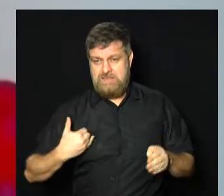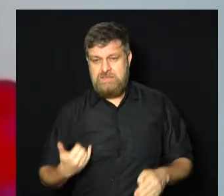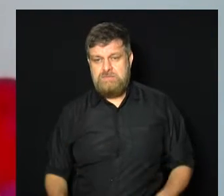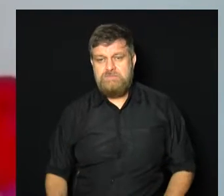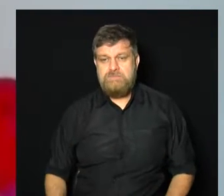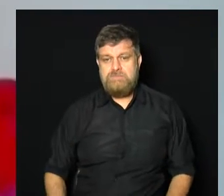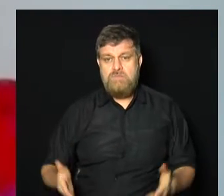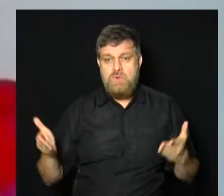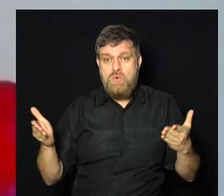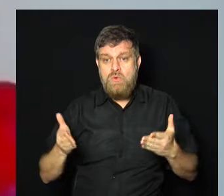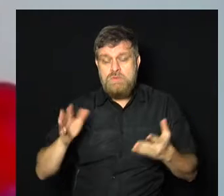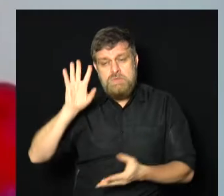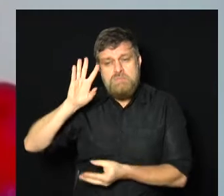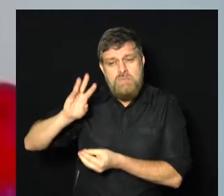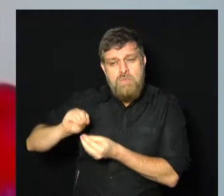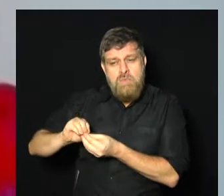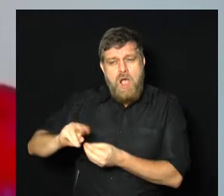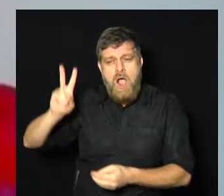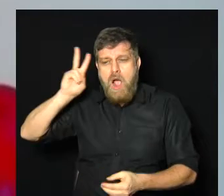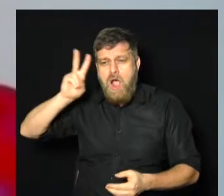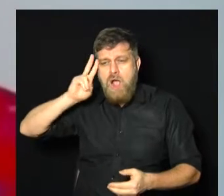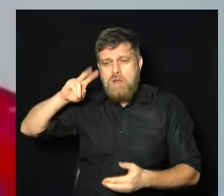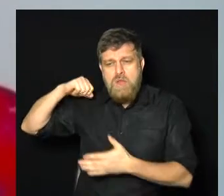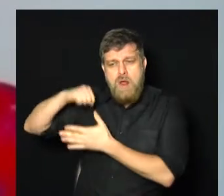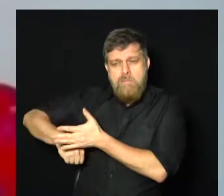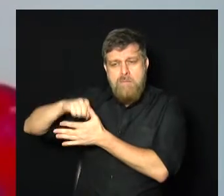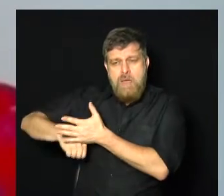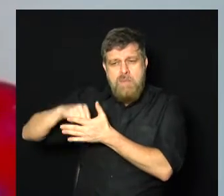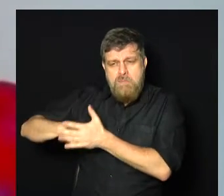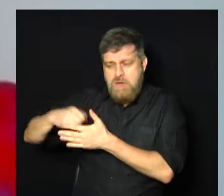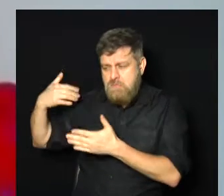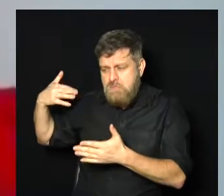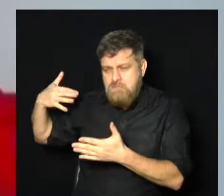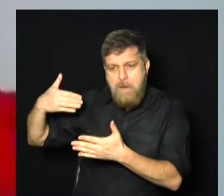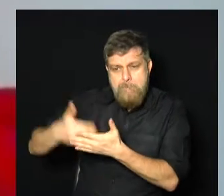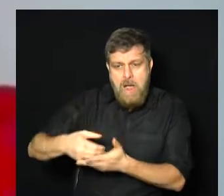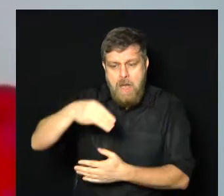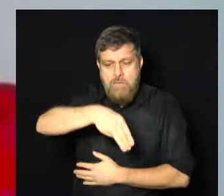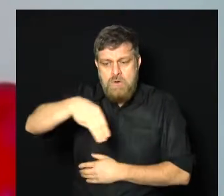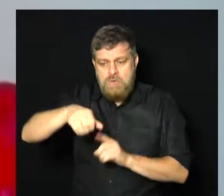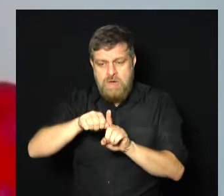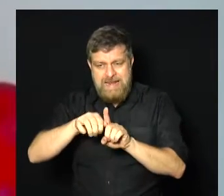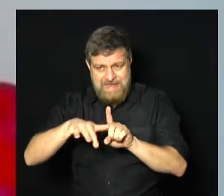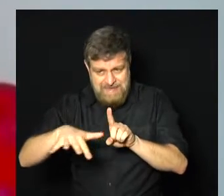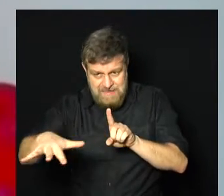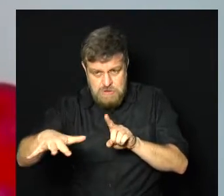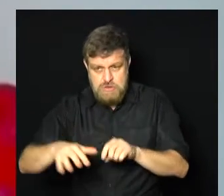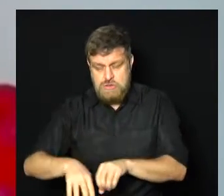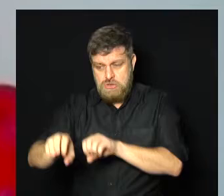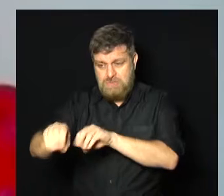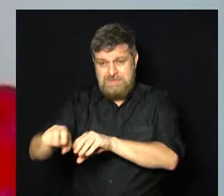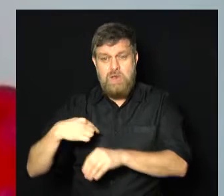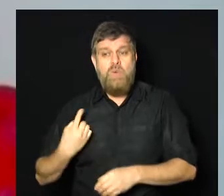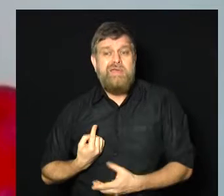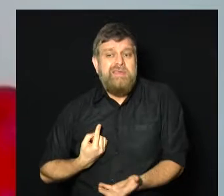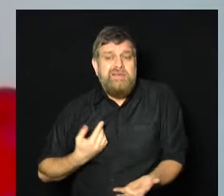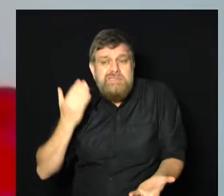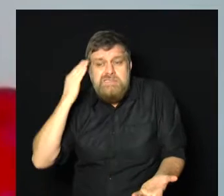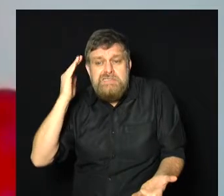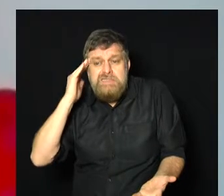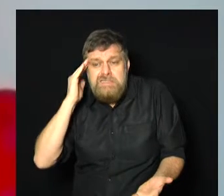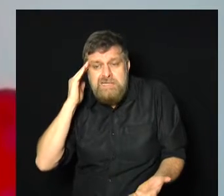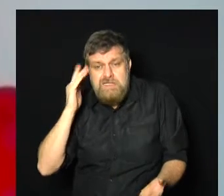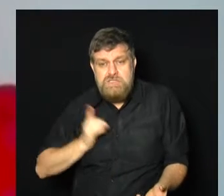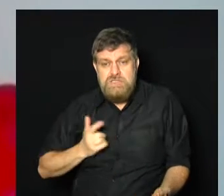pouco sobre o histórico de luta das monitoras e agentes, né? E também falar um pouco sobre o que a gente entende sobre a função e quais